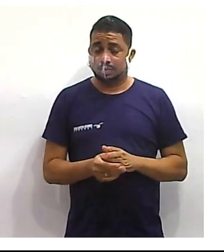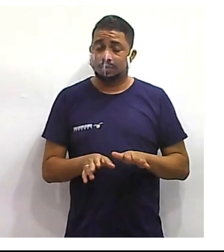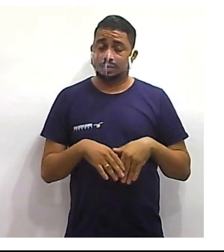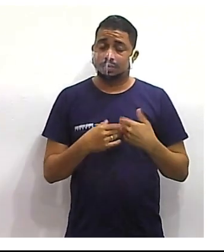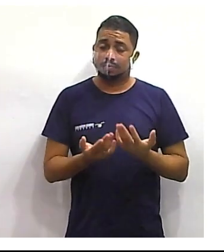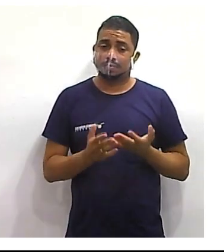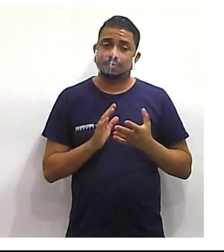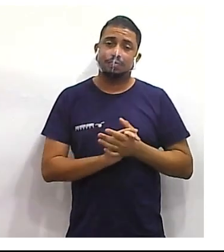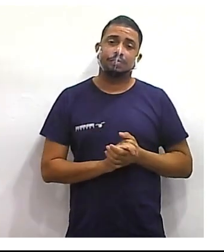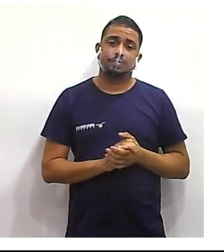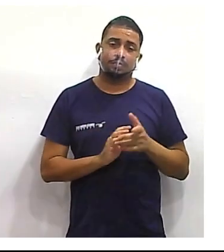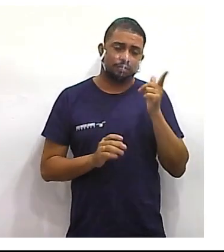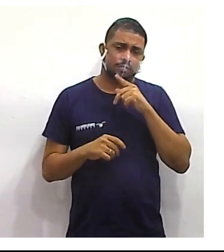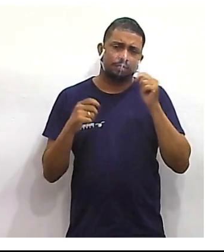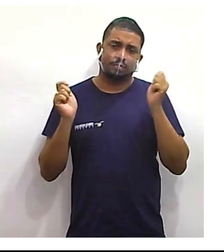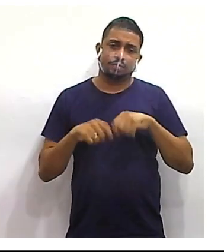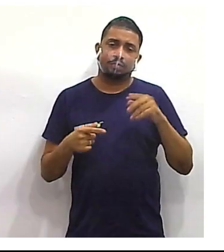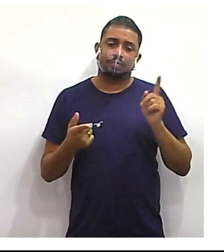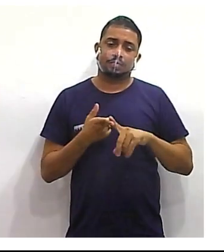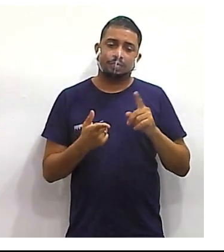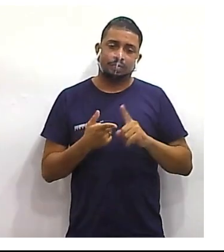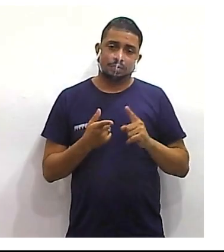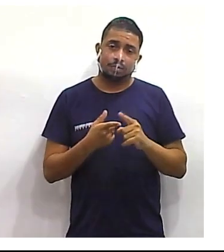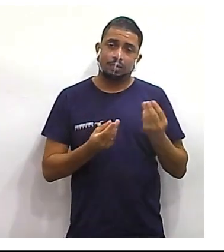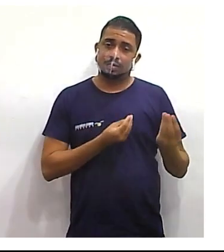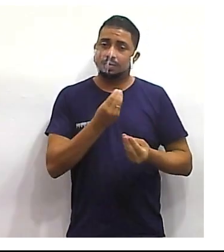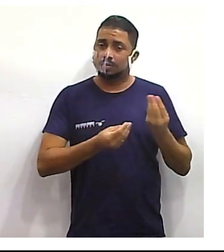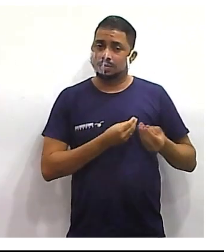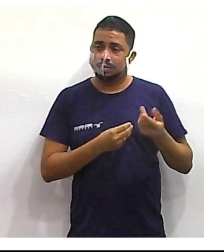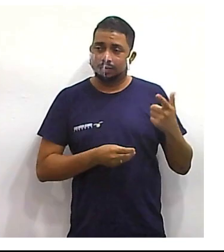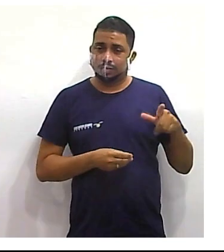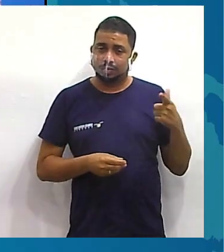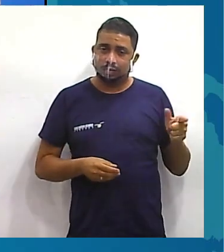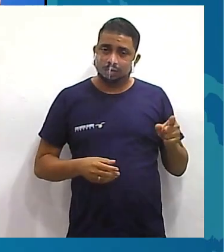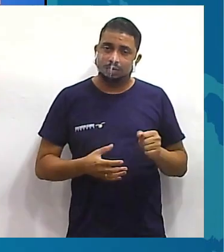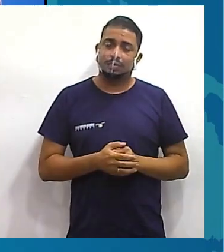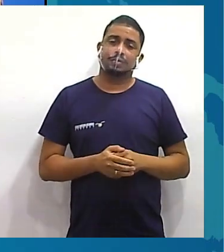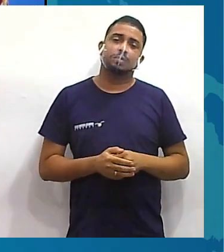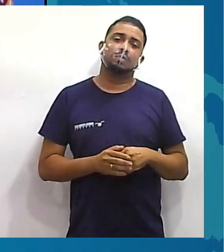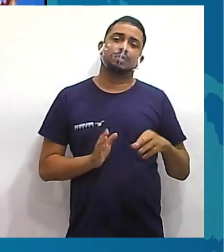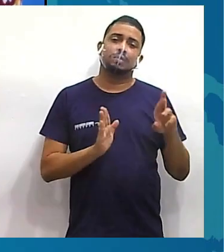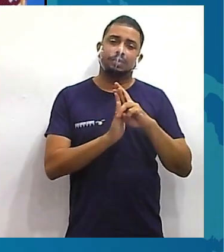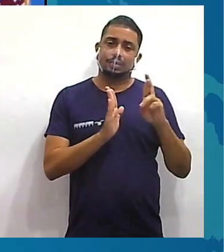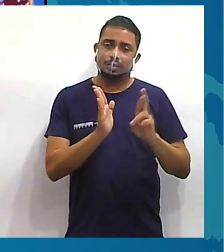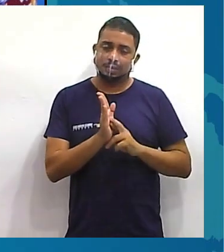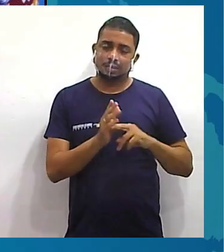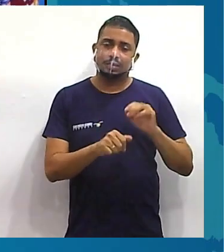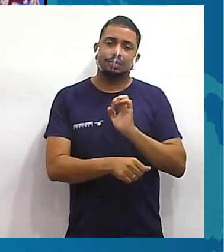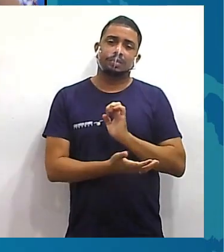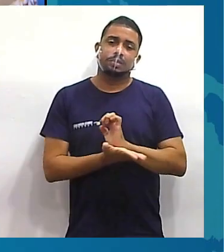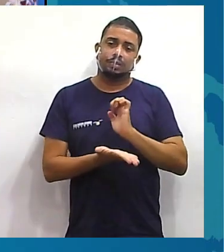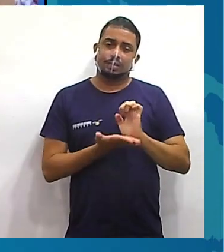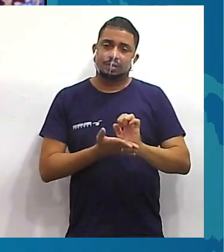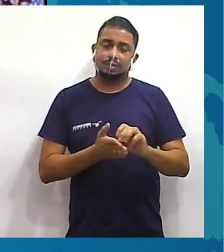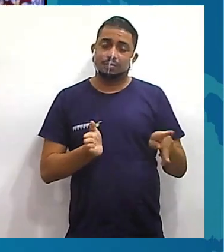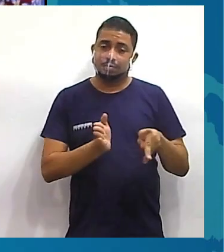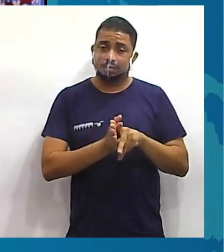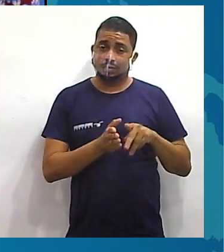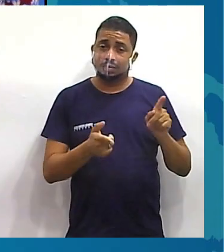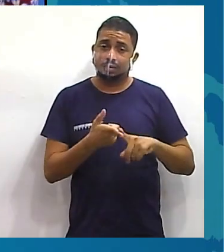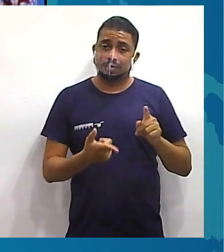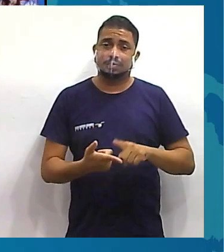Então, possui também, como os outros órgãos, uma regulamentação e um estatuto próprio, né? E tem